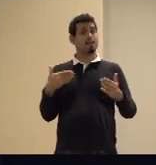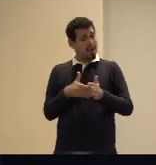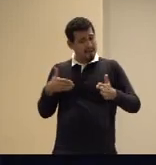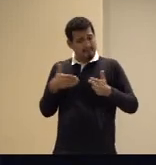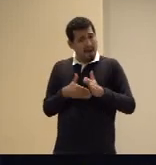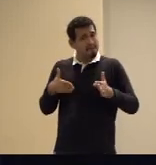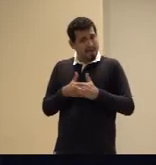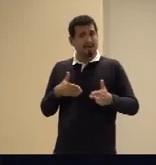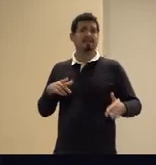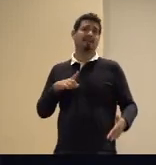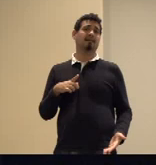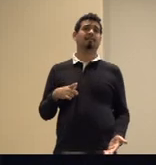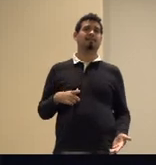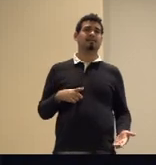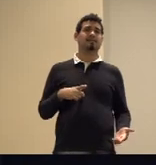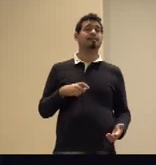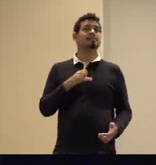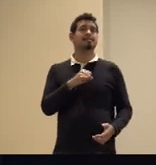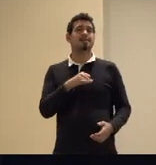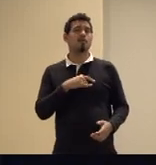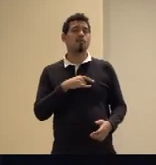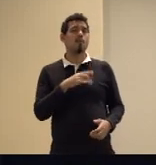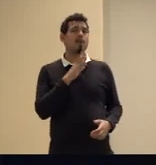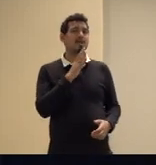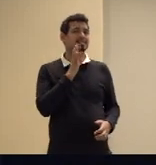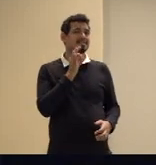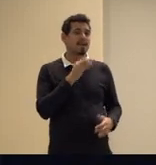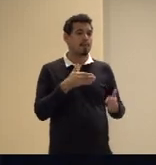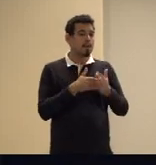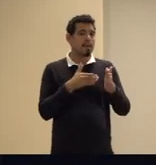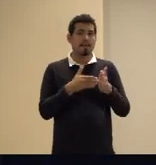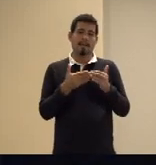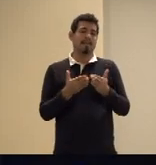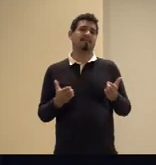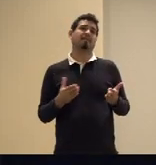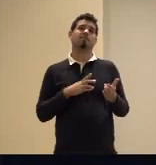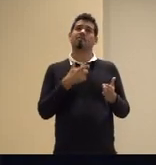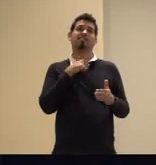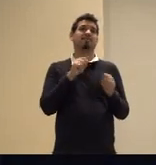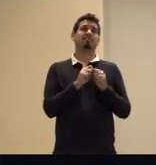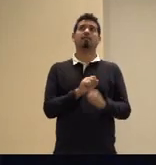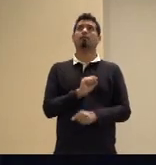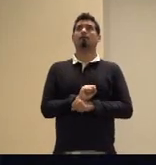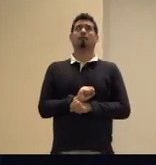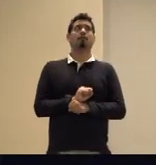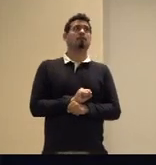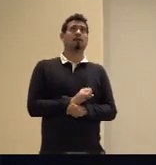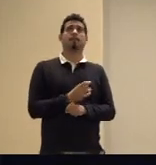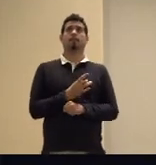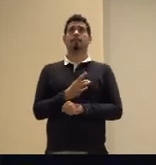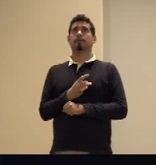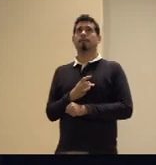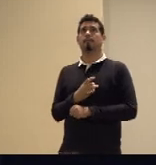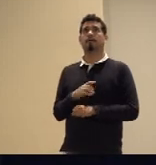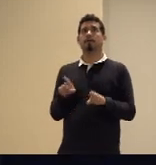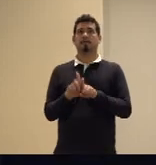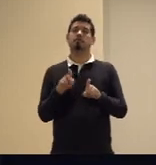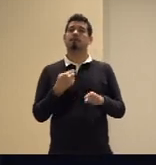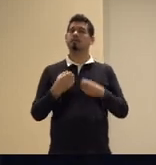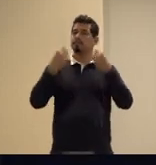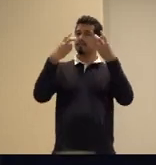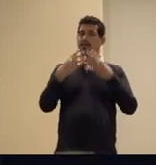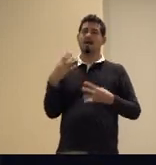de conflitos. E se eu não estiver consciente disso, eu não consigo fazer nada. Então, com essa abordagem, eu quero falar